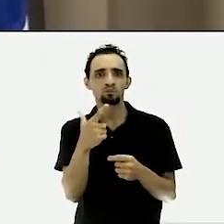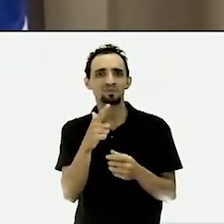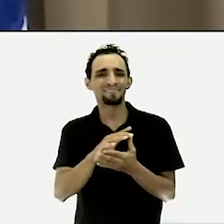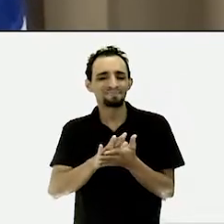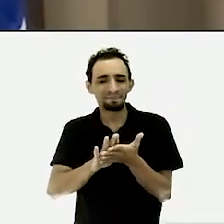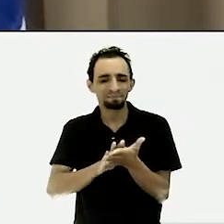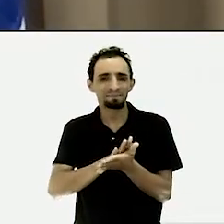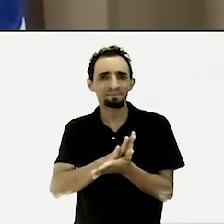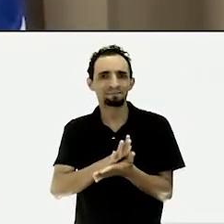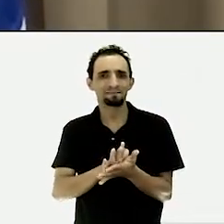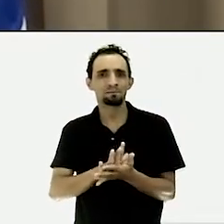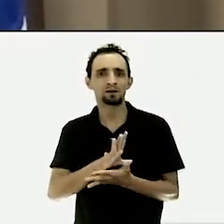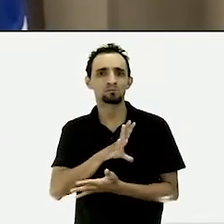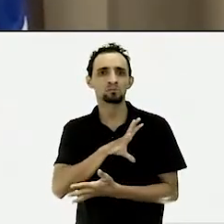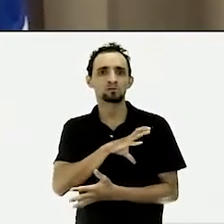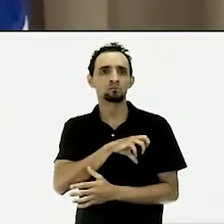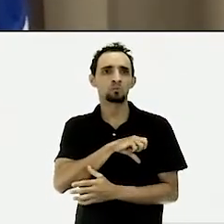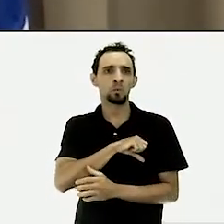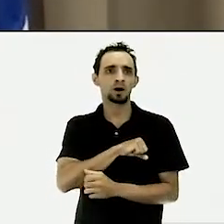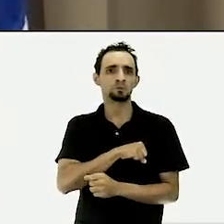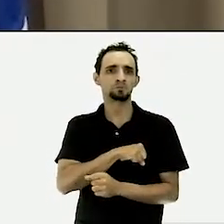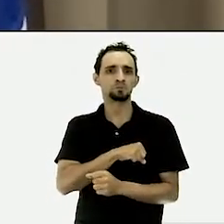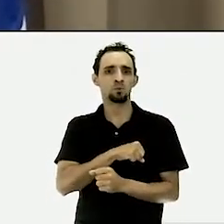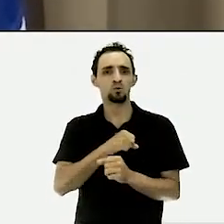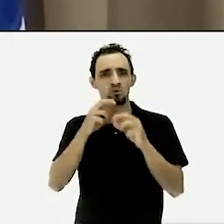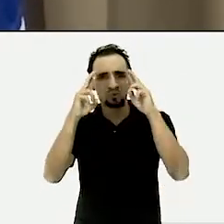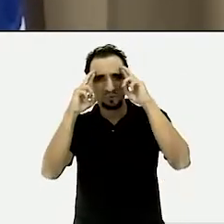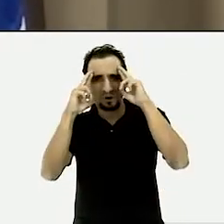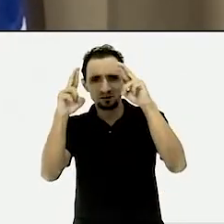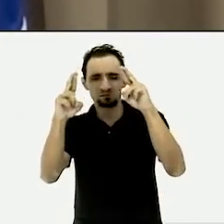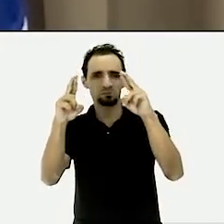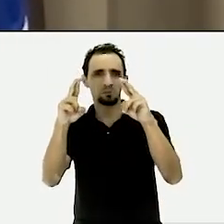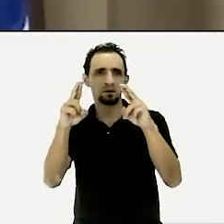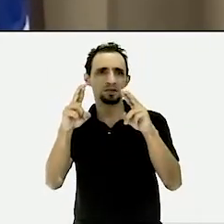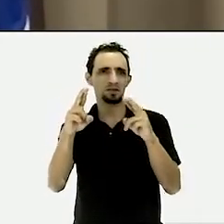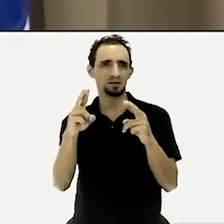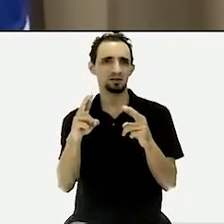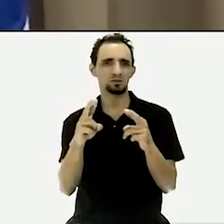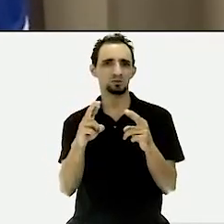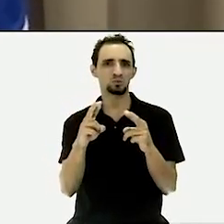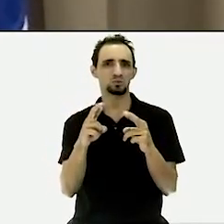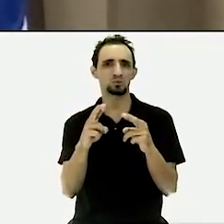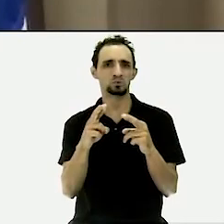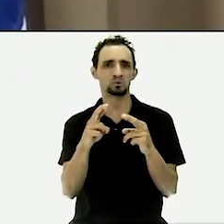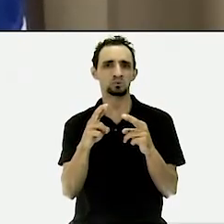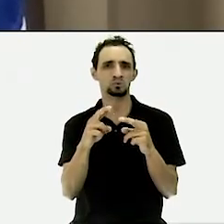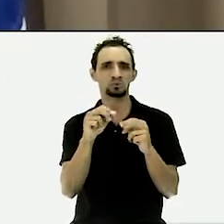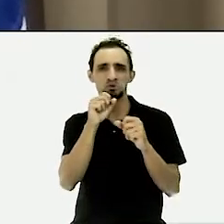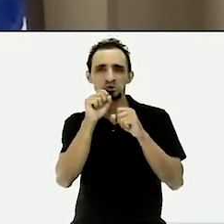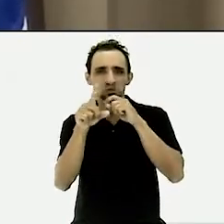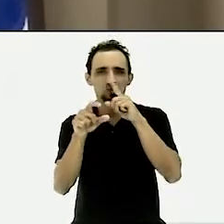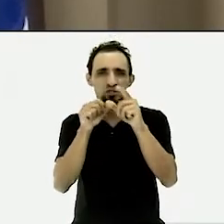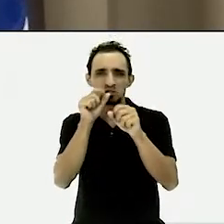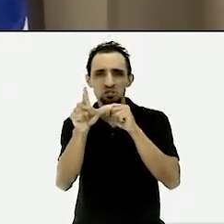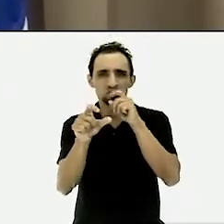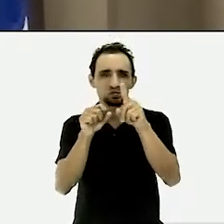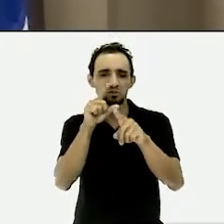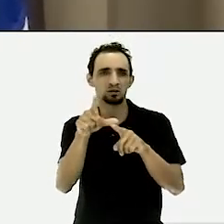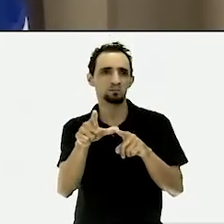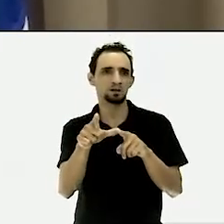pior. Então, esse é o motivo de eu estar colocando em pauta aqui essa moção